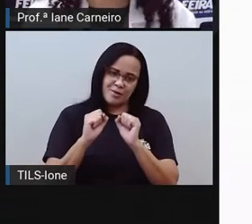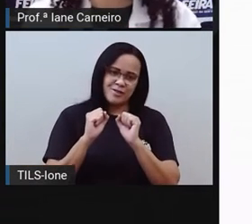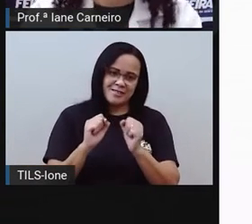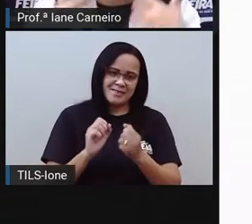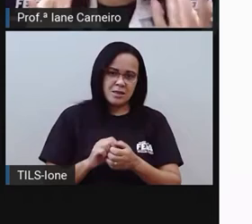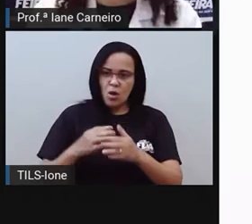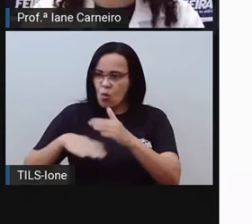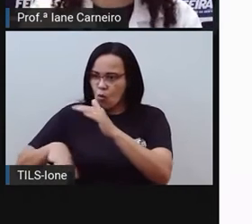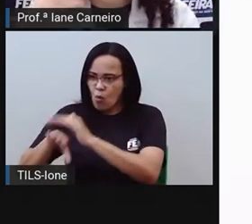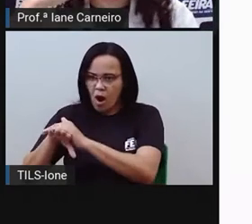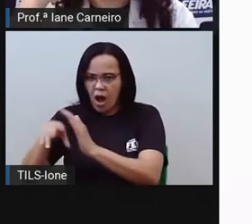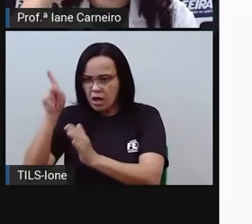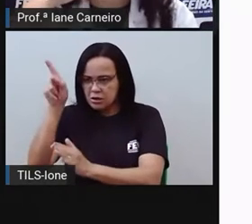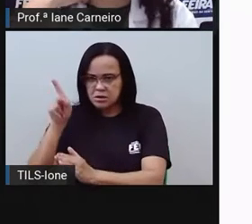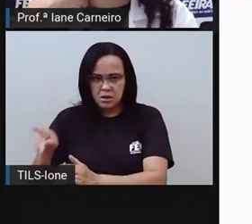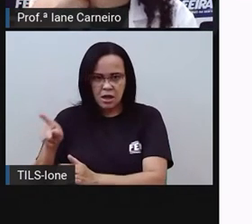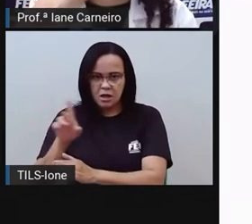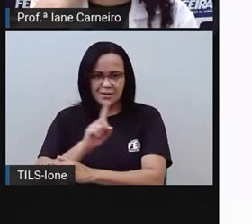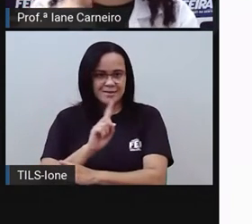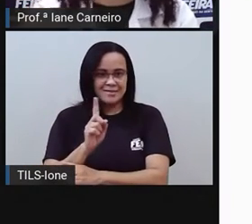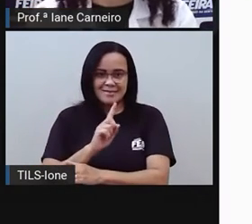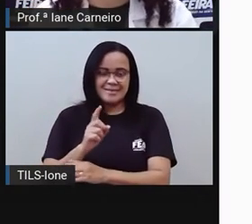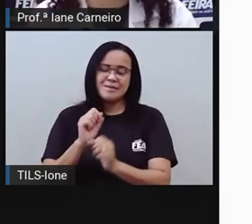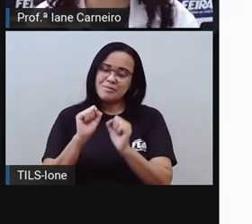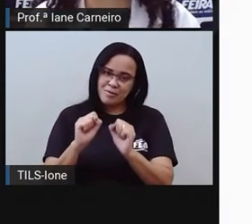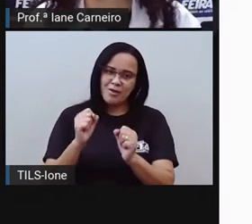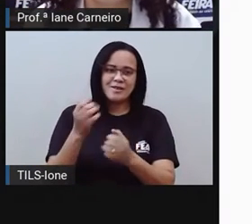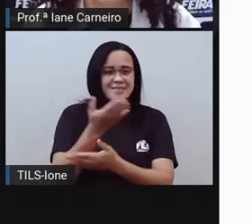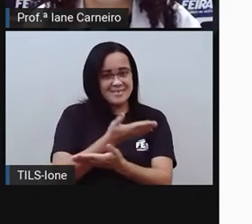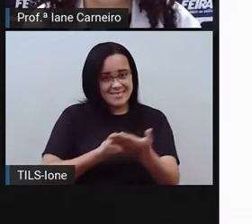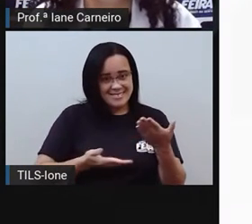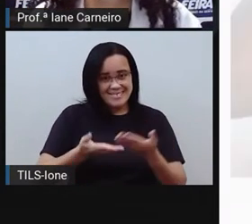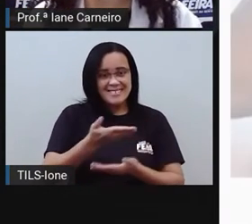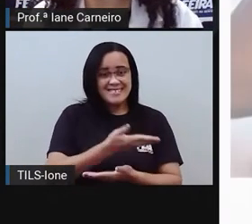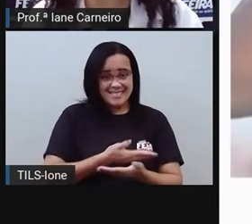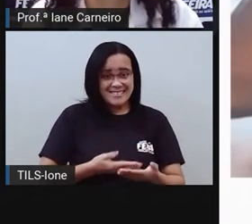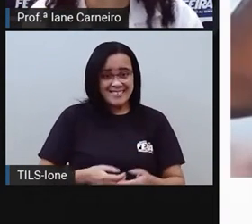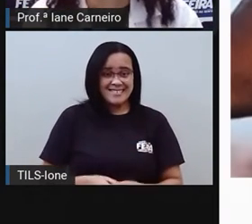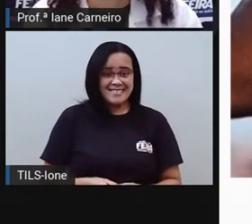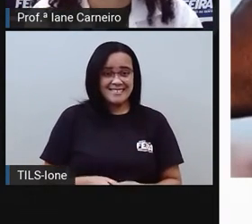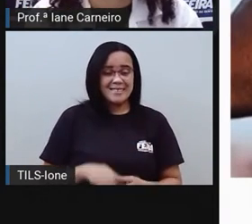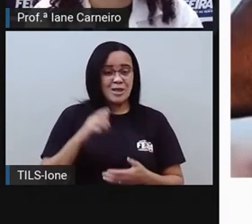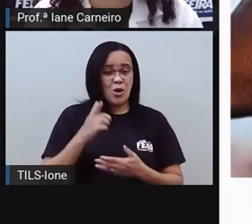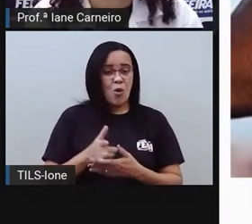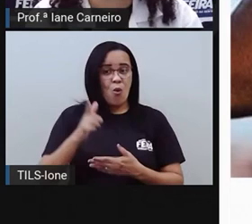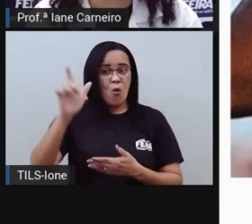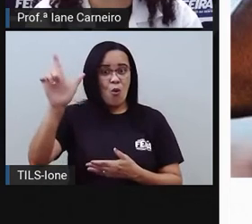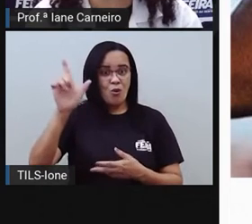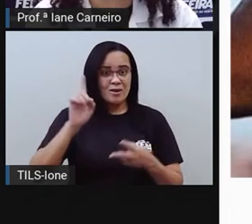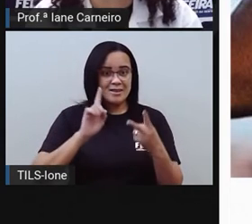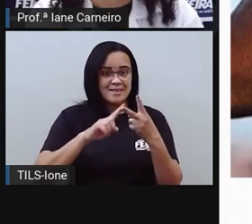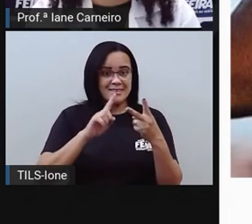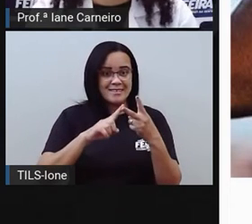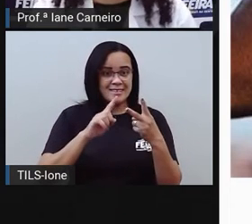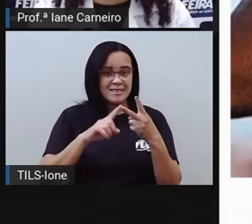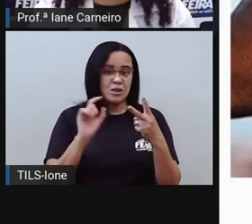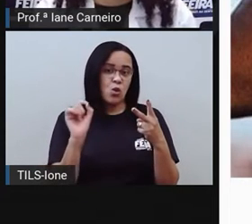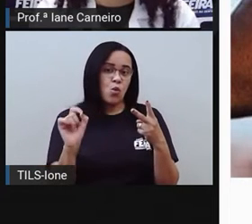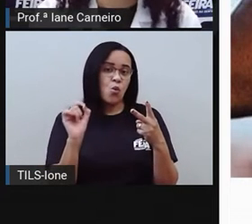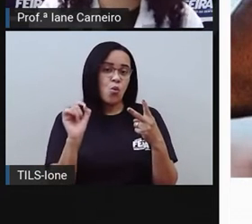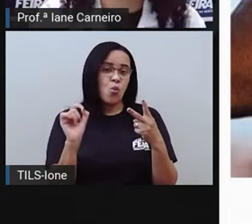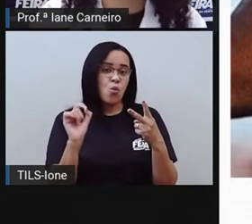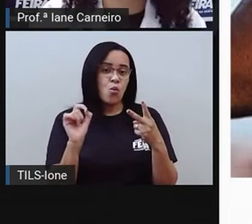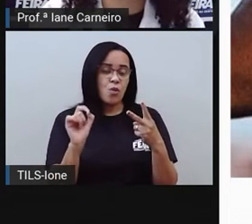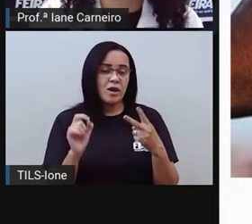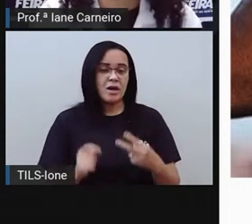bom, você compartilhar com o outro também. Vamos ver outra coisa? O que será que é, ó? Tratar